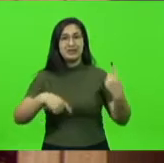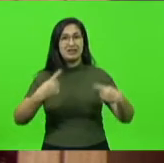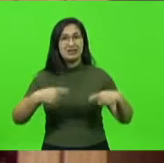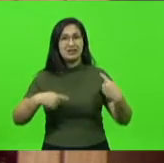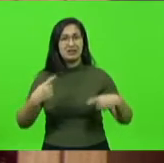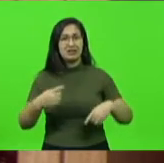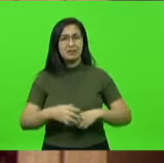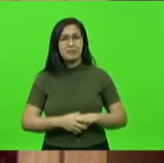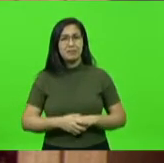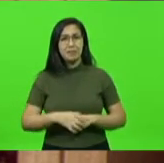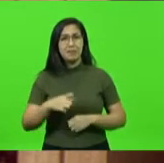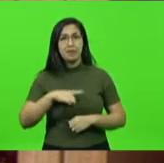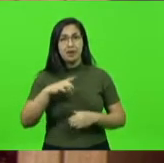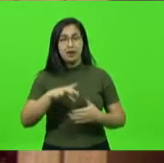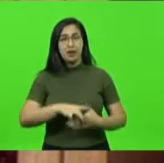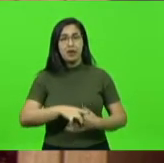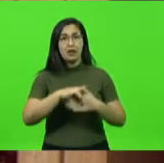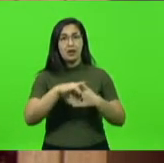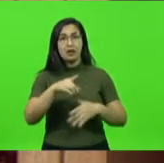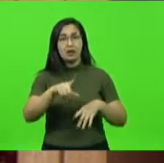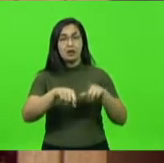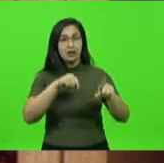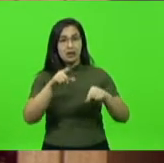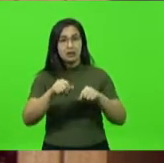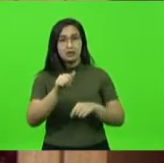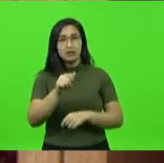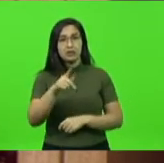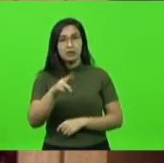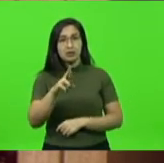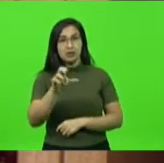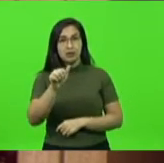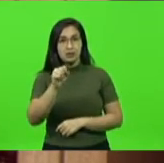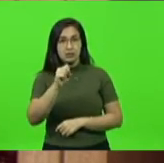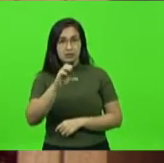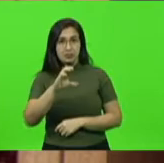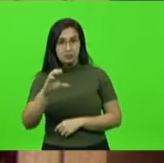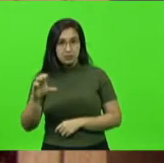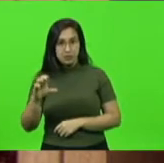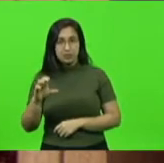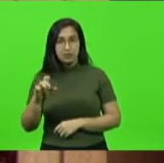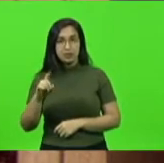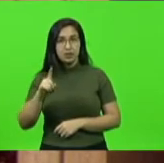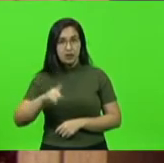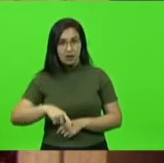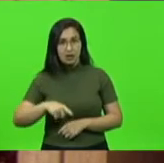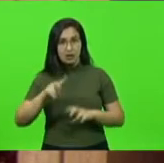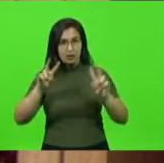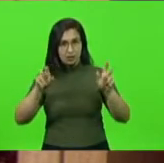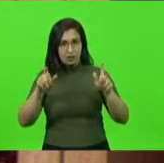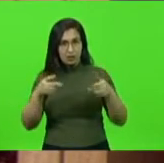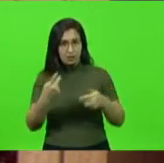eleição da APRASC e que esse é um dos temas de debate eleitoral dentro da APRASC.